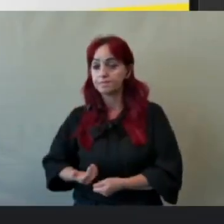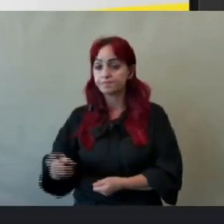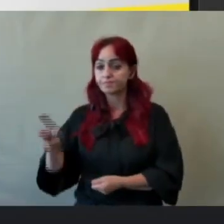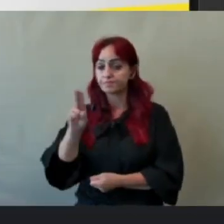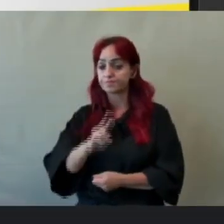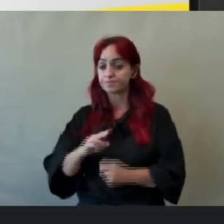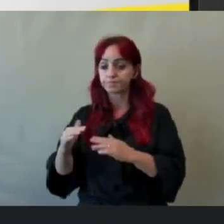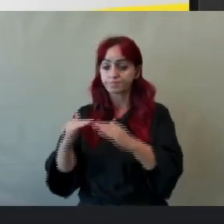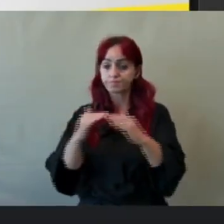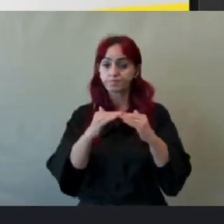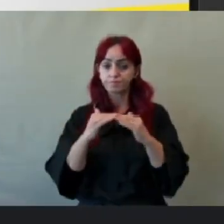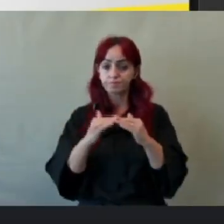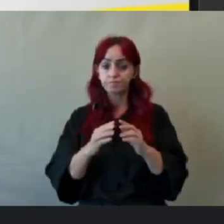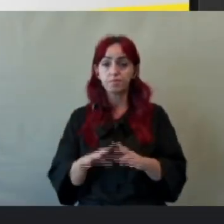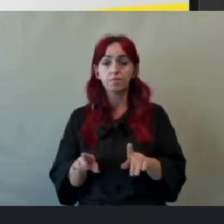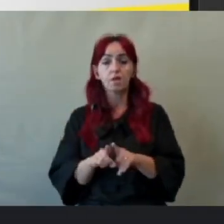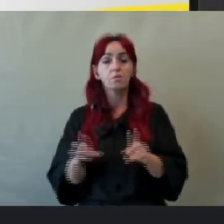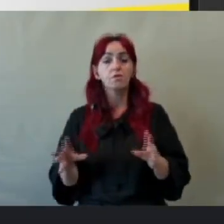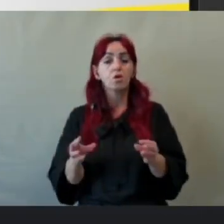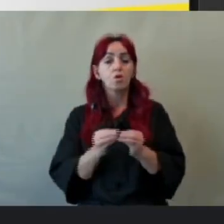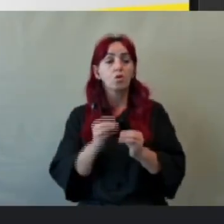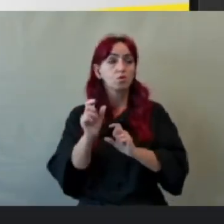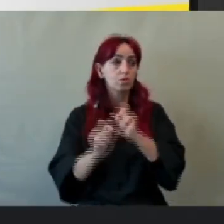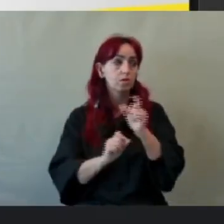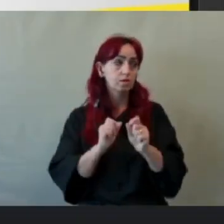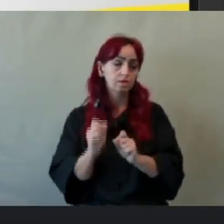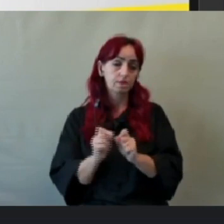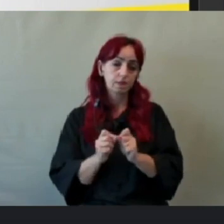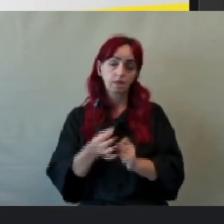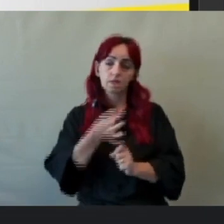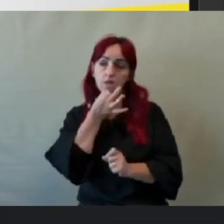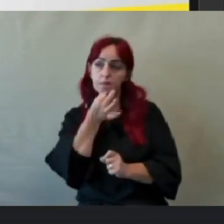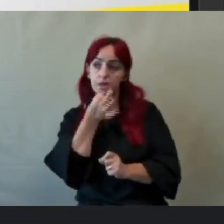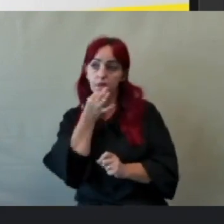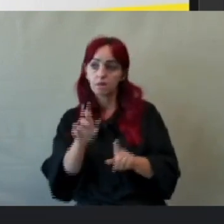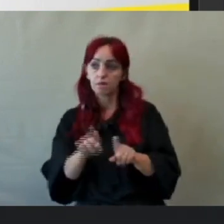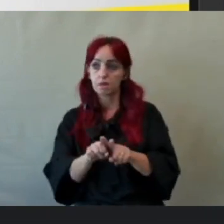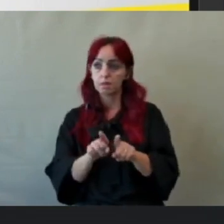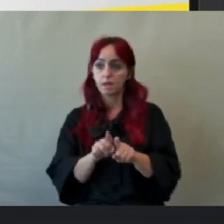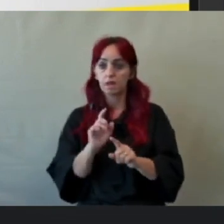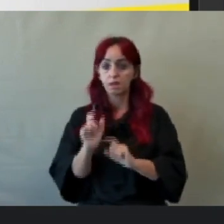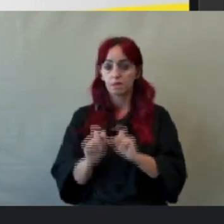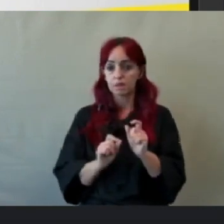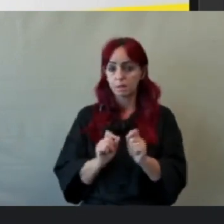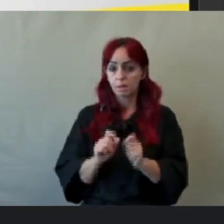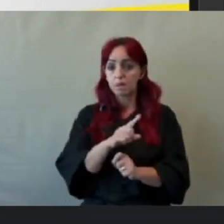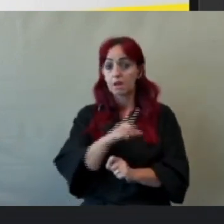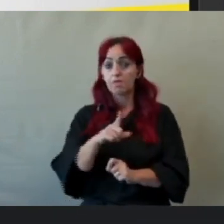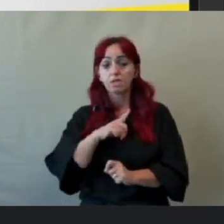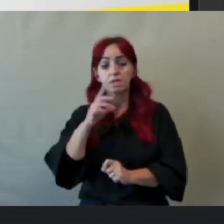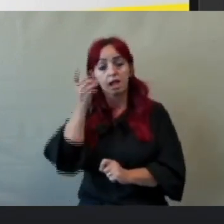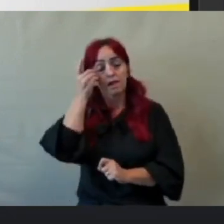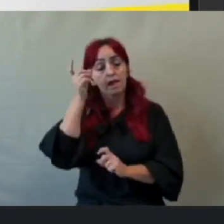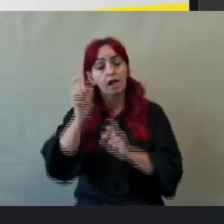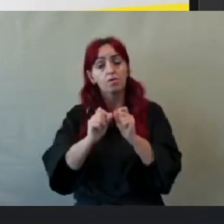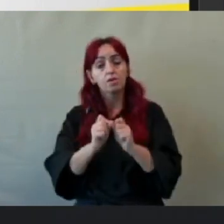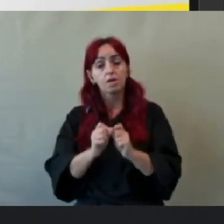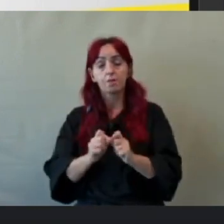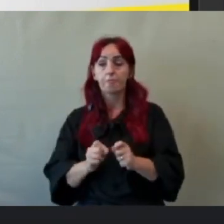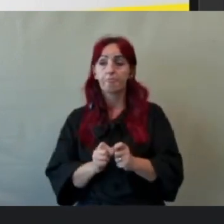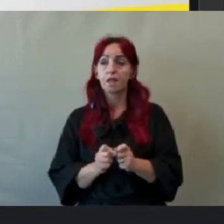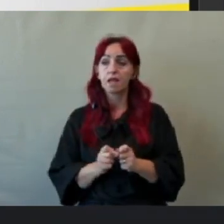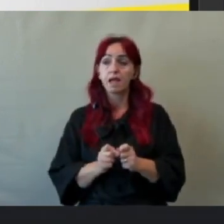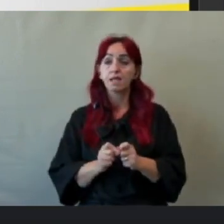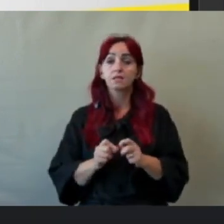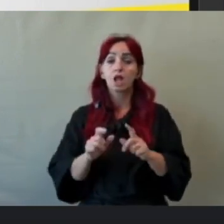quero concluir aqui, vou deixar uma sugestão também, mas, para vocês terem ideia, essa lógica utilizada